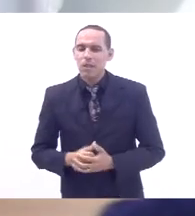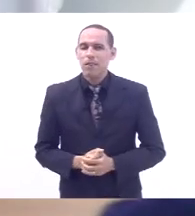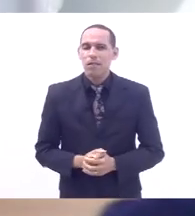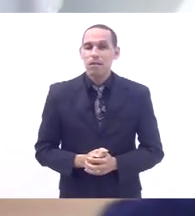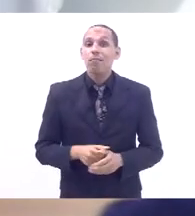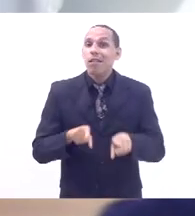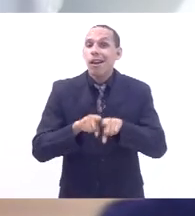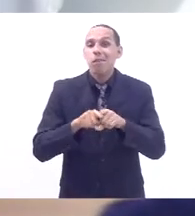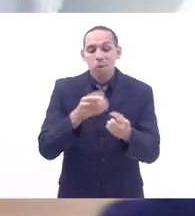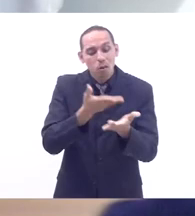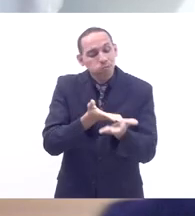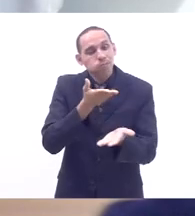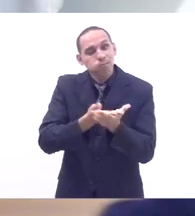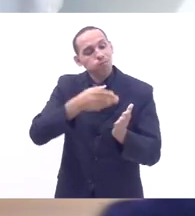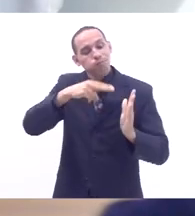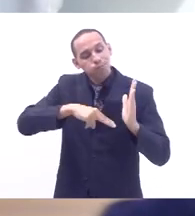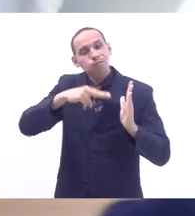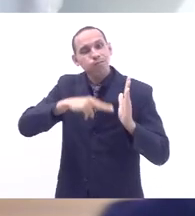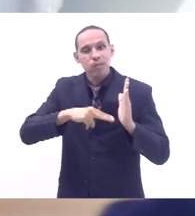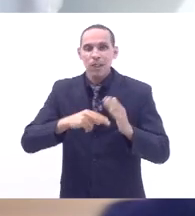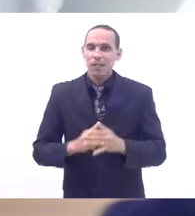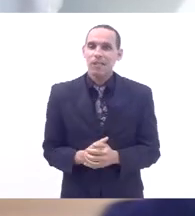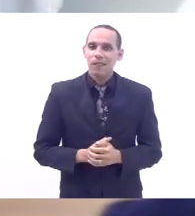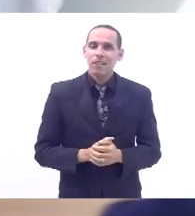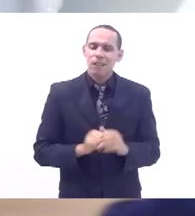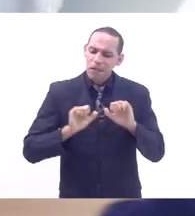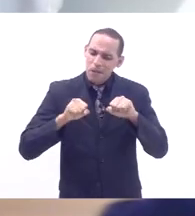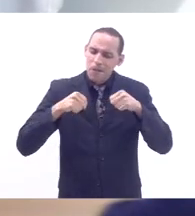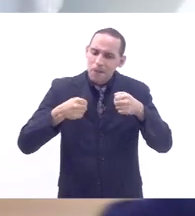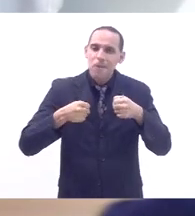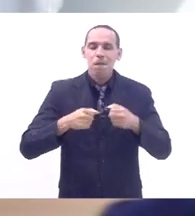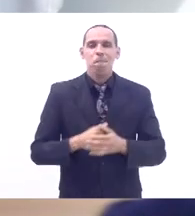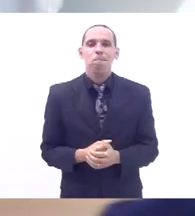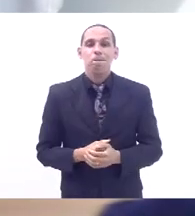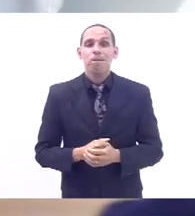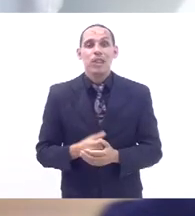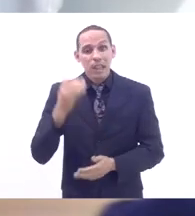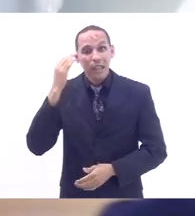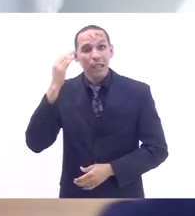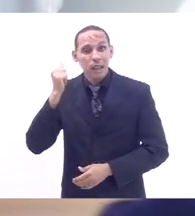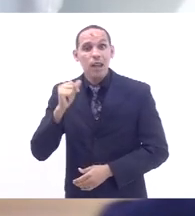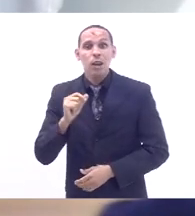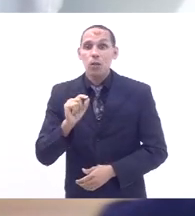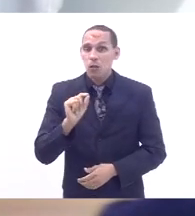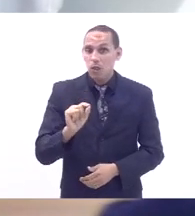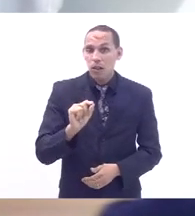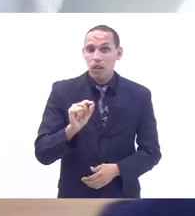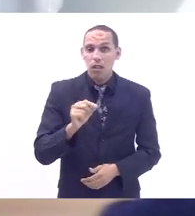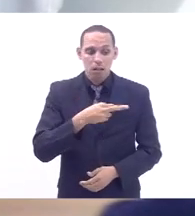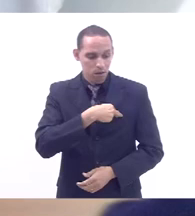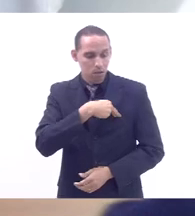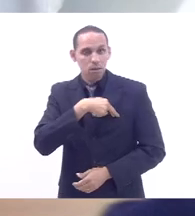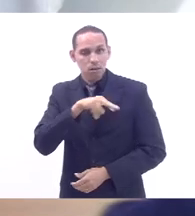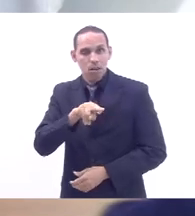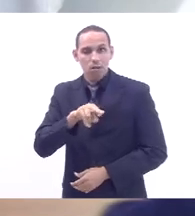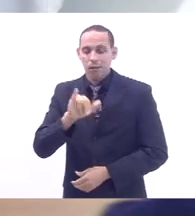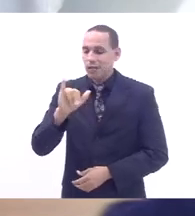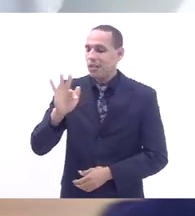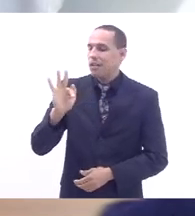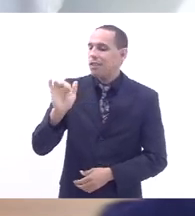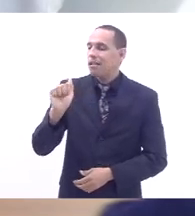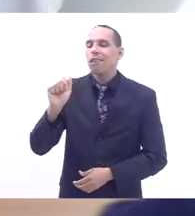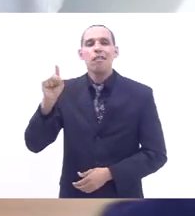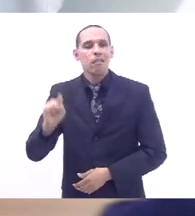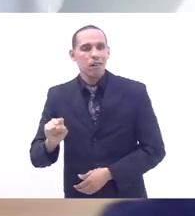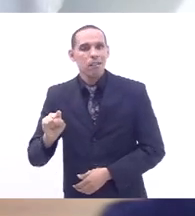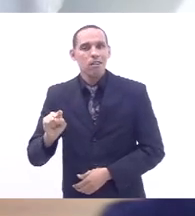gosto de estudar, gosto de ler, gosto de me empenhar. E eu sei que a religião, o Ifá, ela